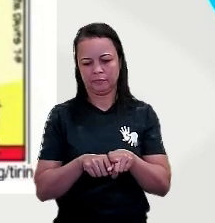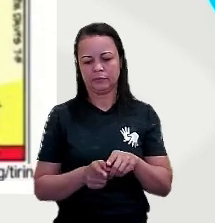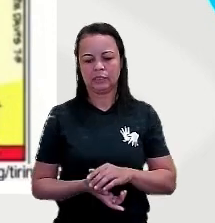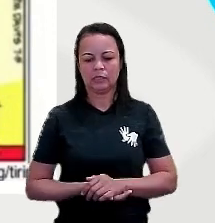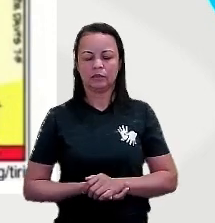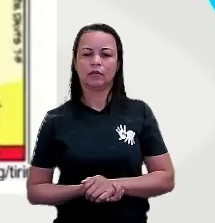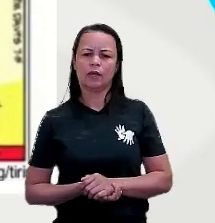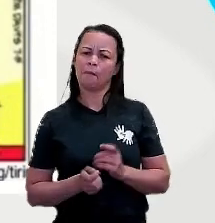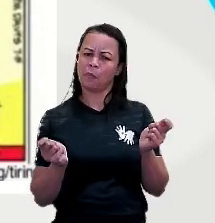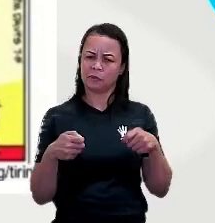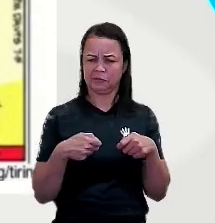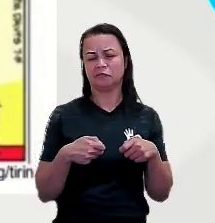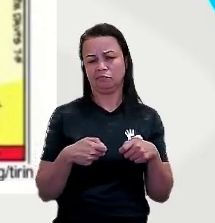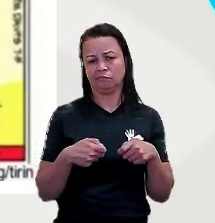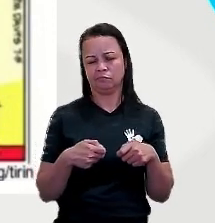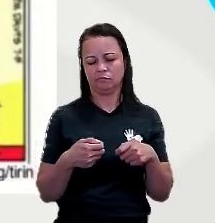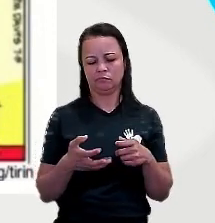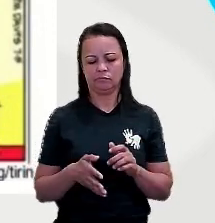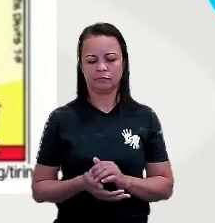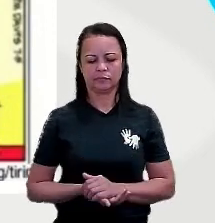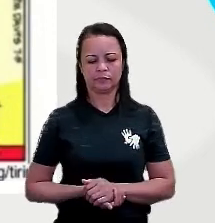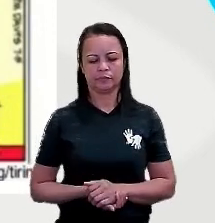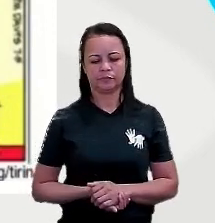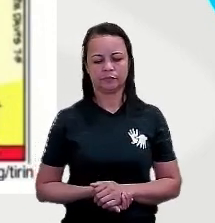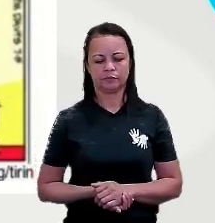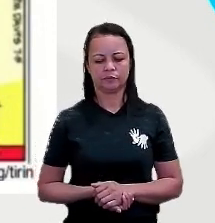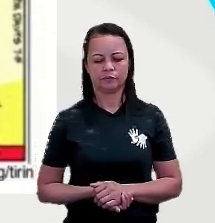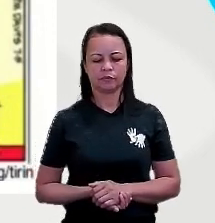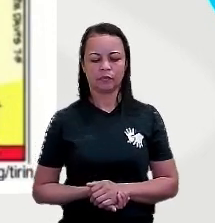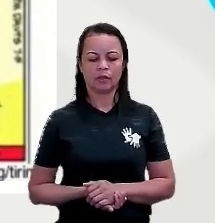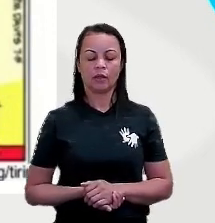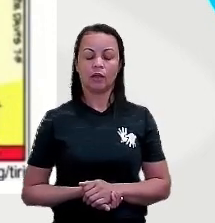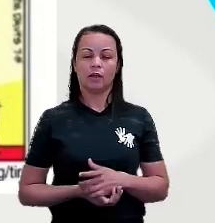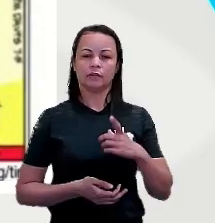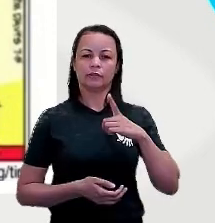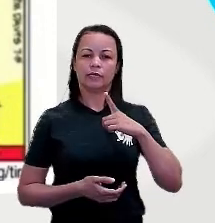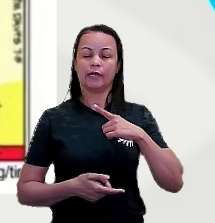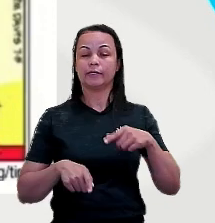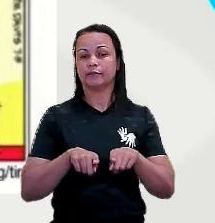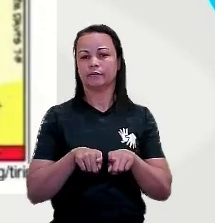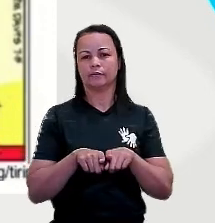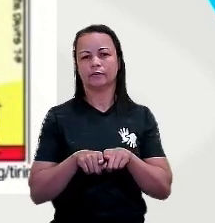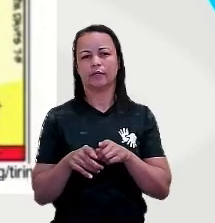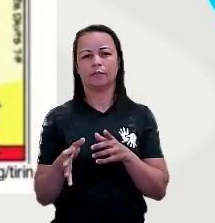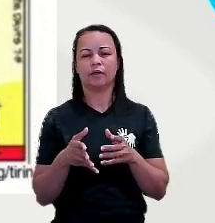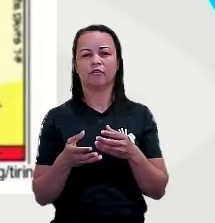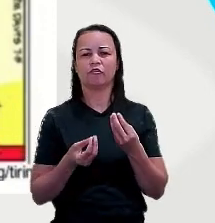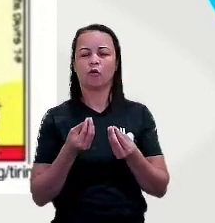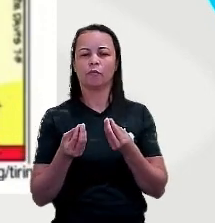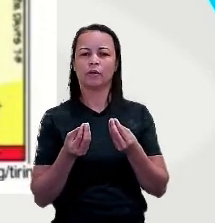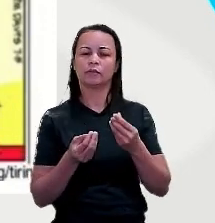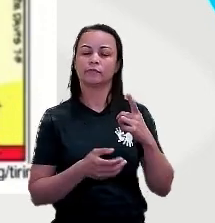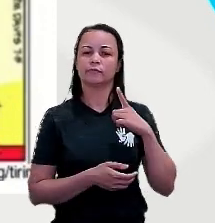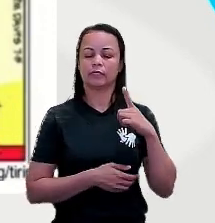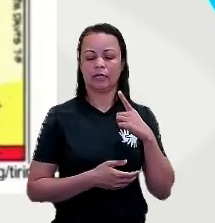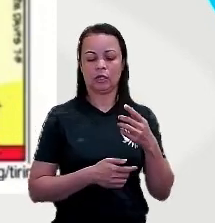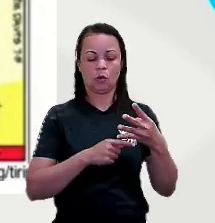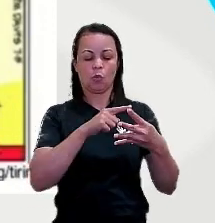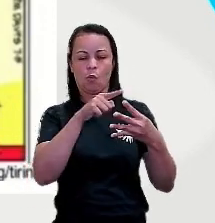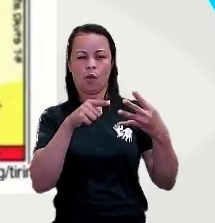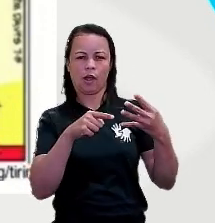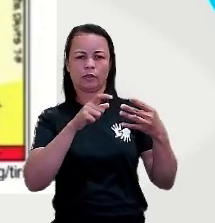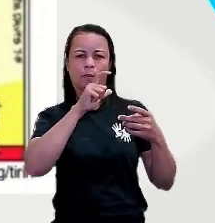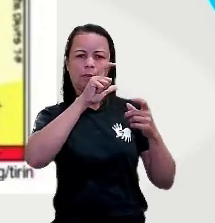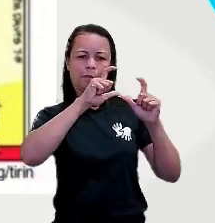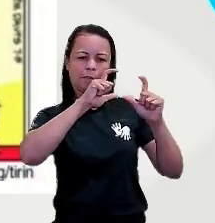possível? É, tá? Temos também a forma de que ela possui até 4 quadrinhos,